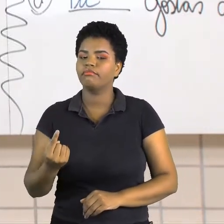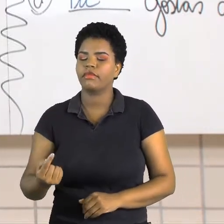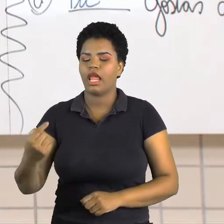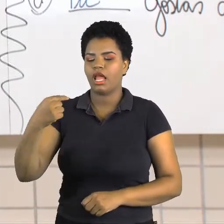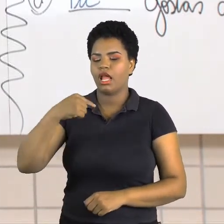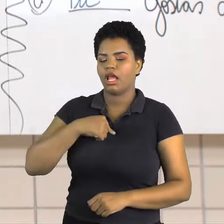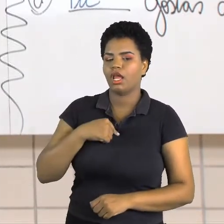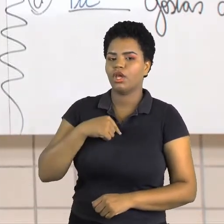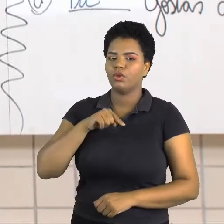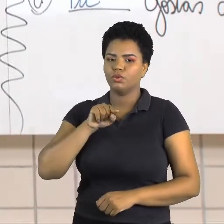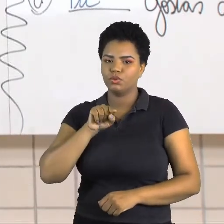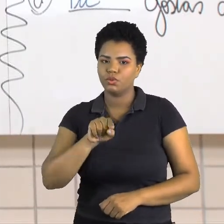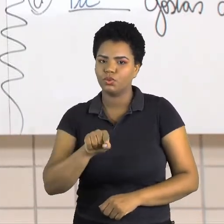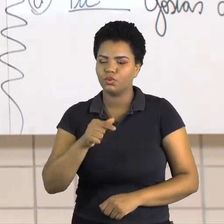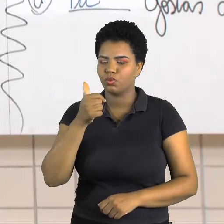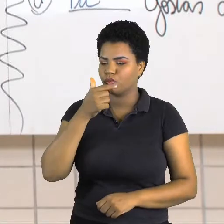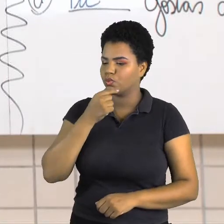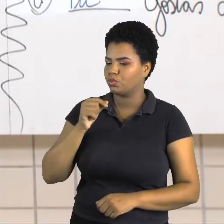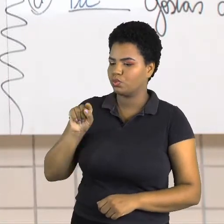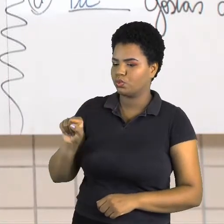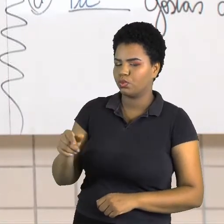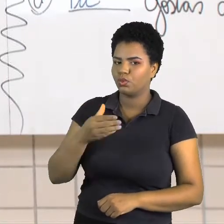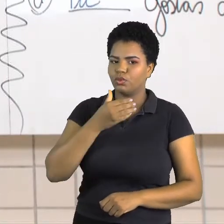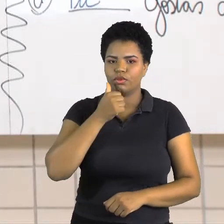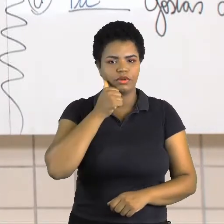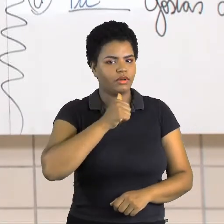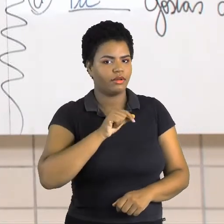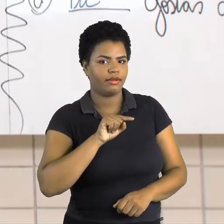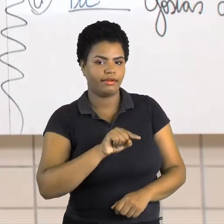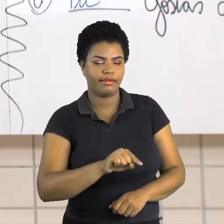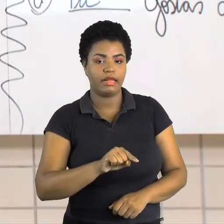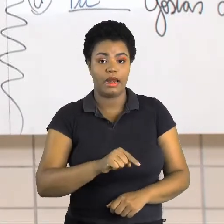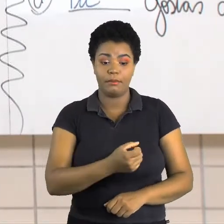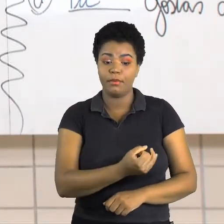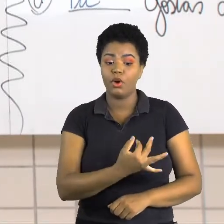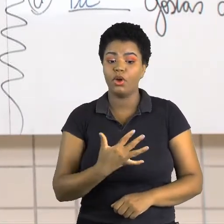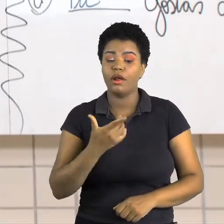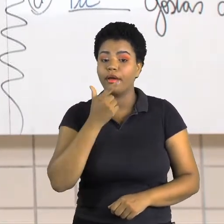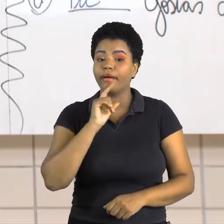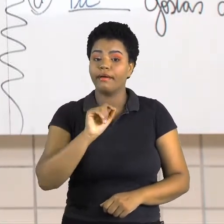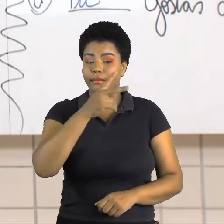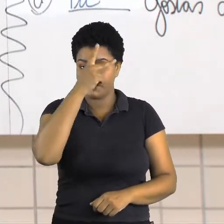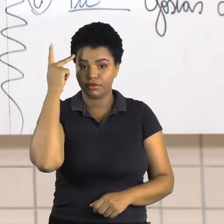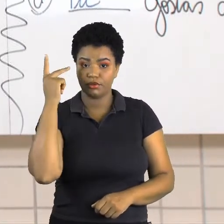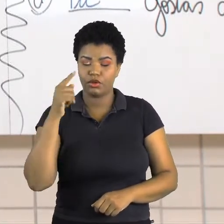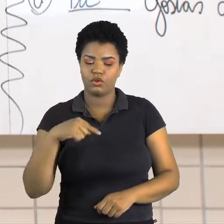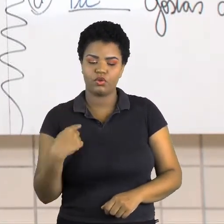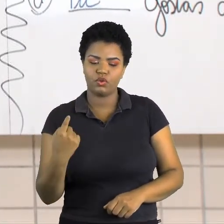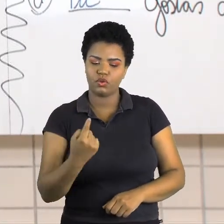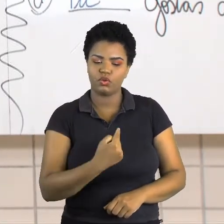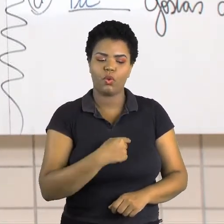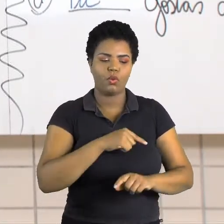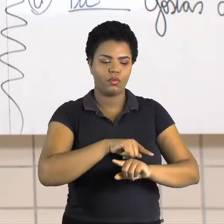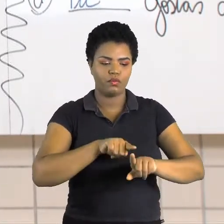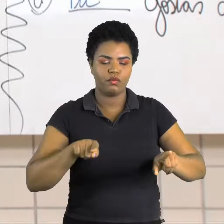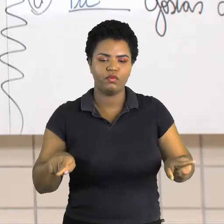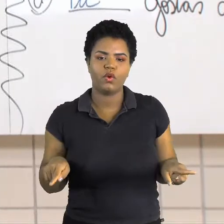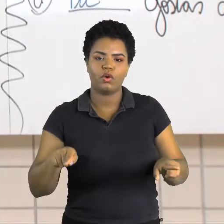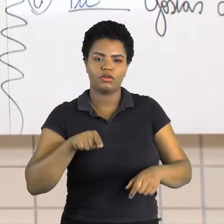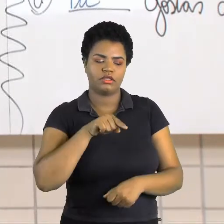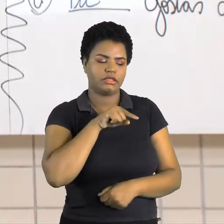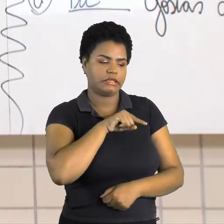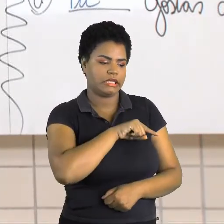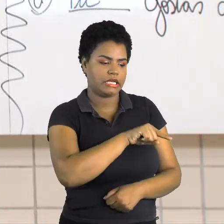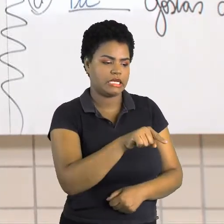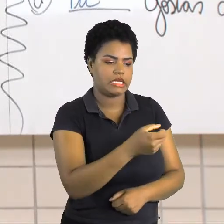ele ou ela. Singular. Quem são as pessoas do plural? Nós, vós, eles ou